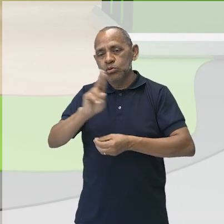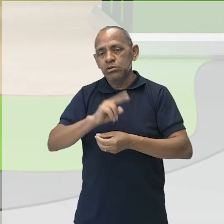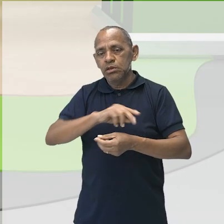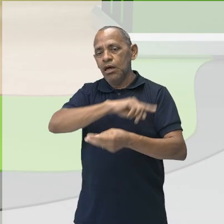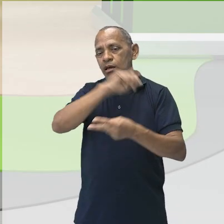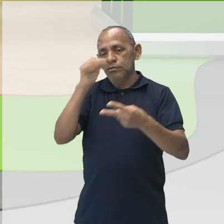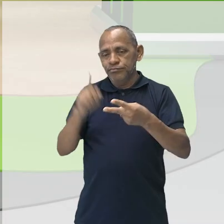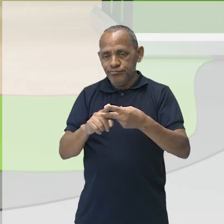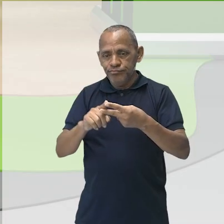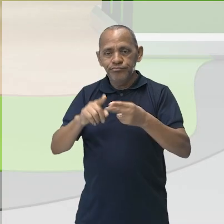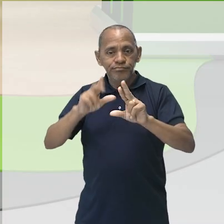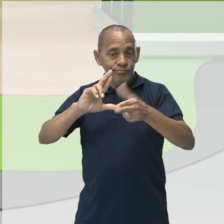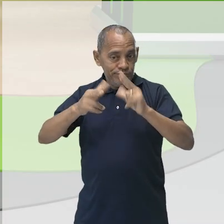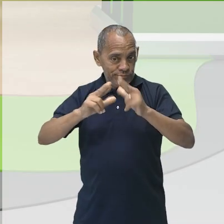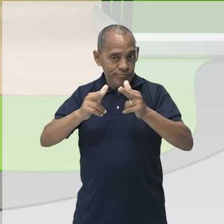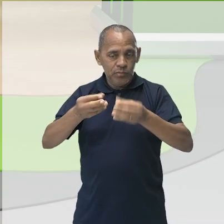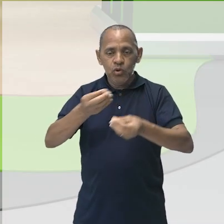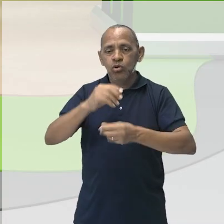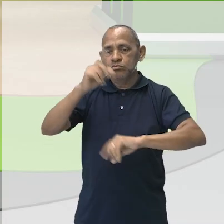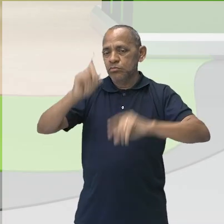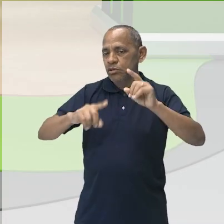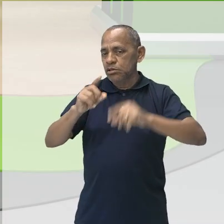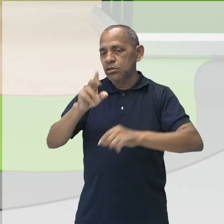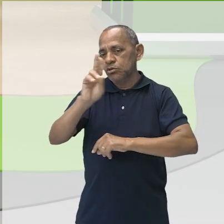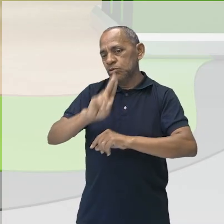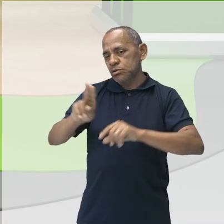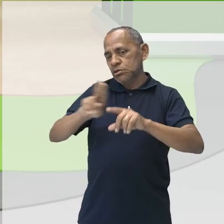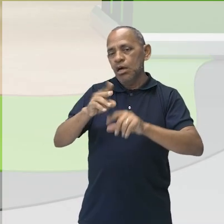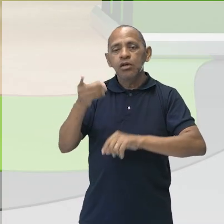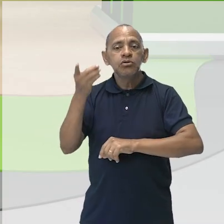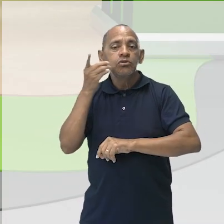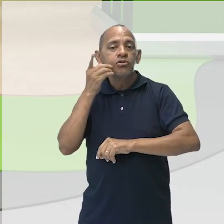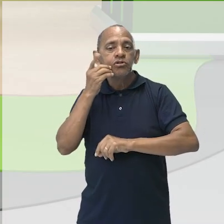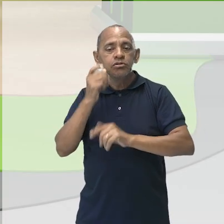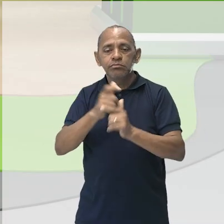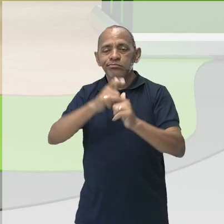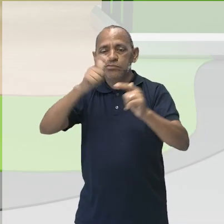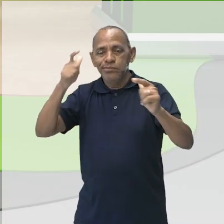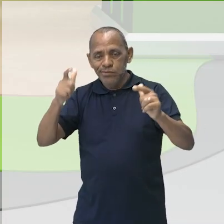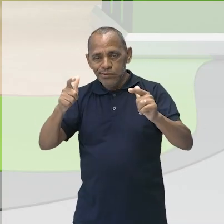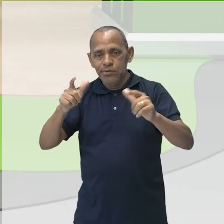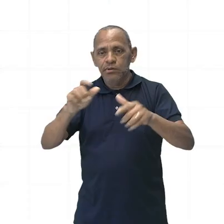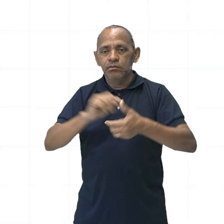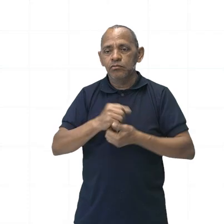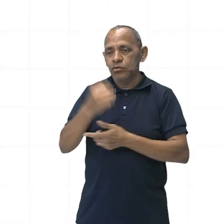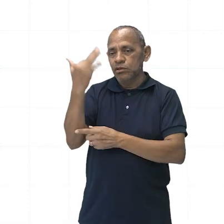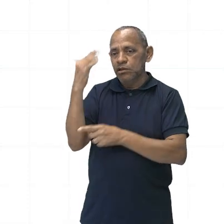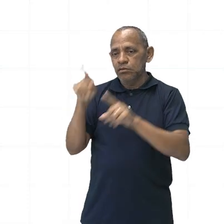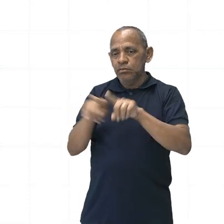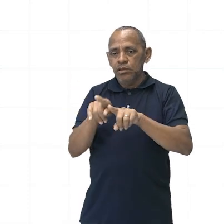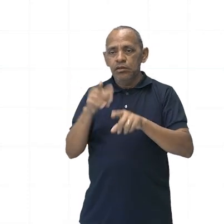o R de reciclar com os materiais que são utilizados em maior quantidade?